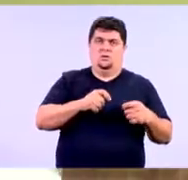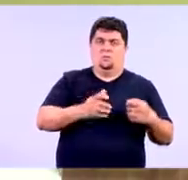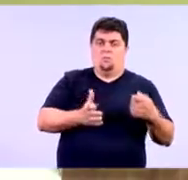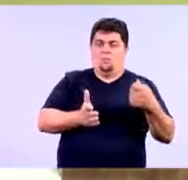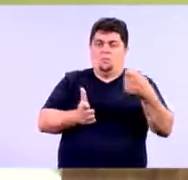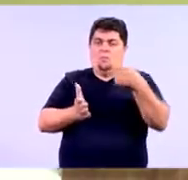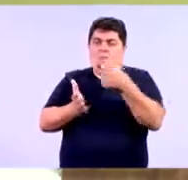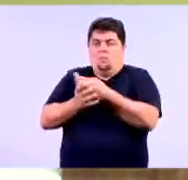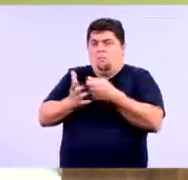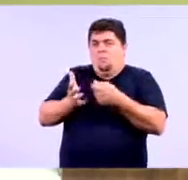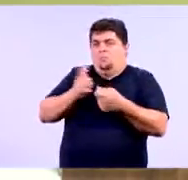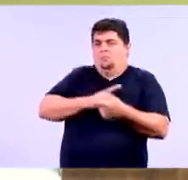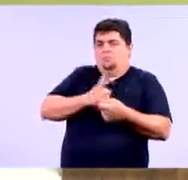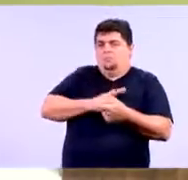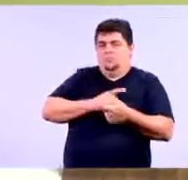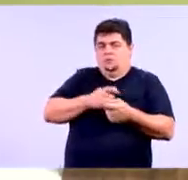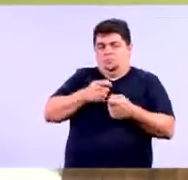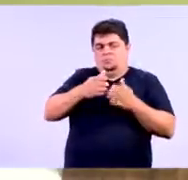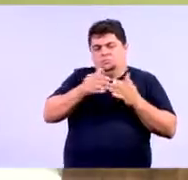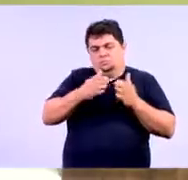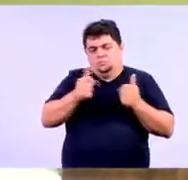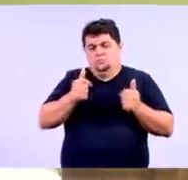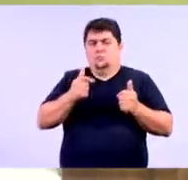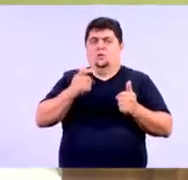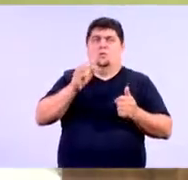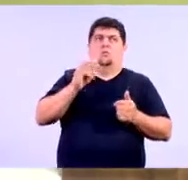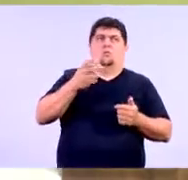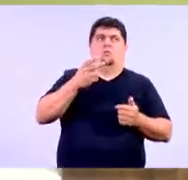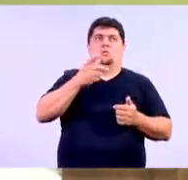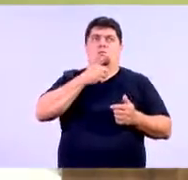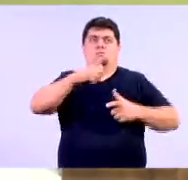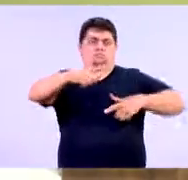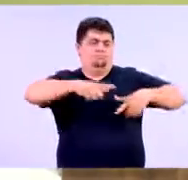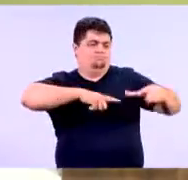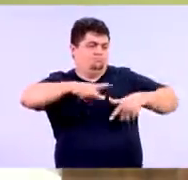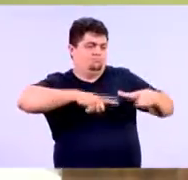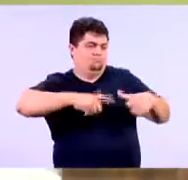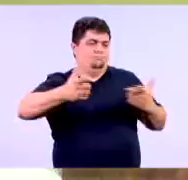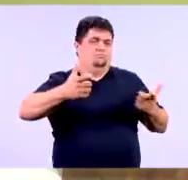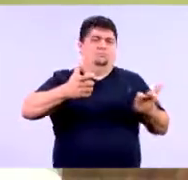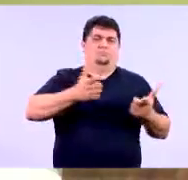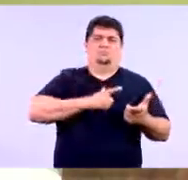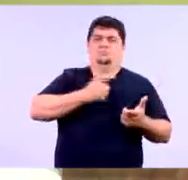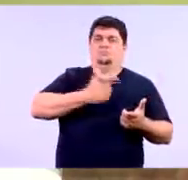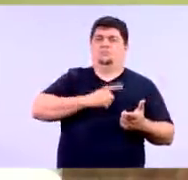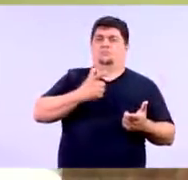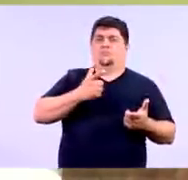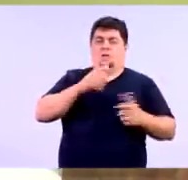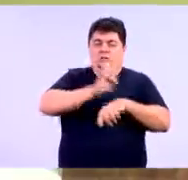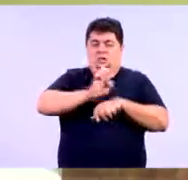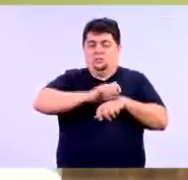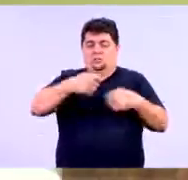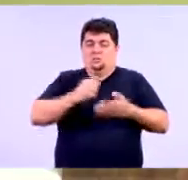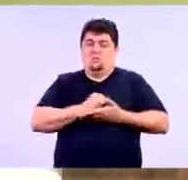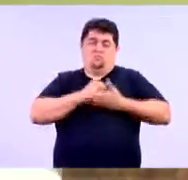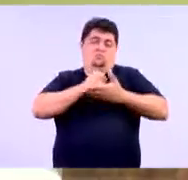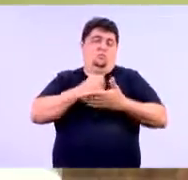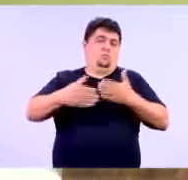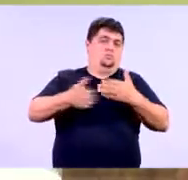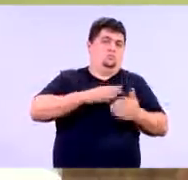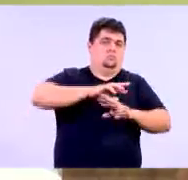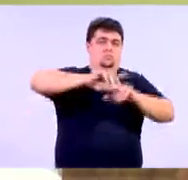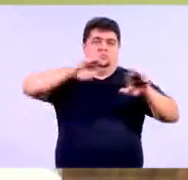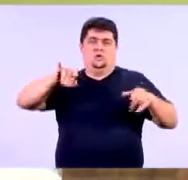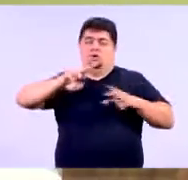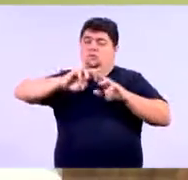poder cobrar, ou ainda colocar à disposição algum tipo de serviço, mas o Estado tem que prestar alguma coisa, é diferente do